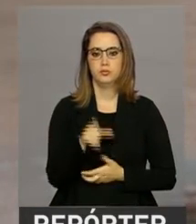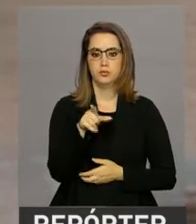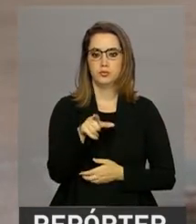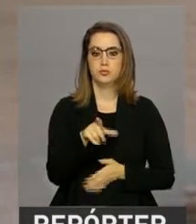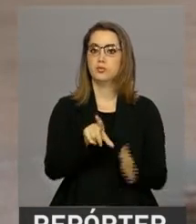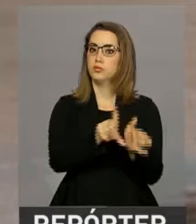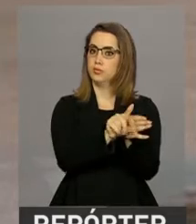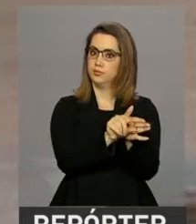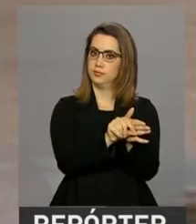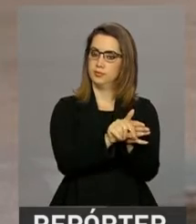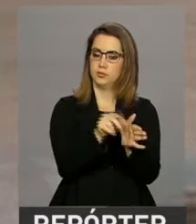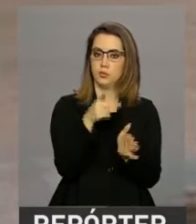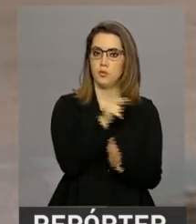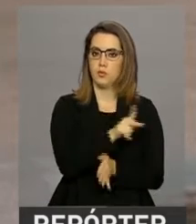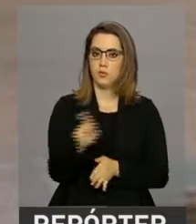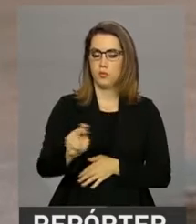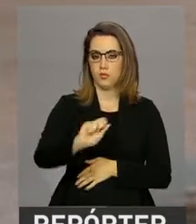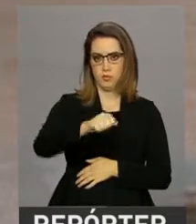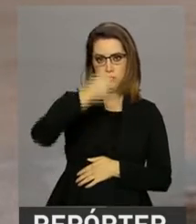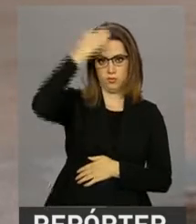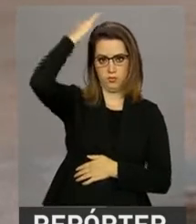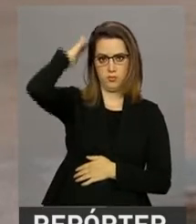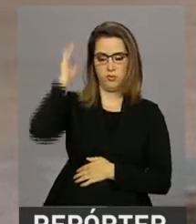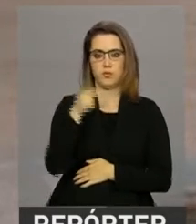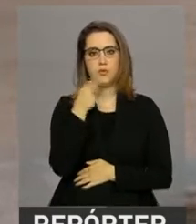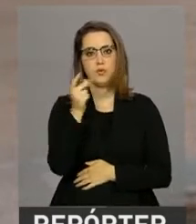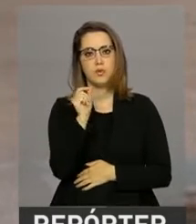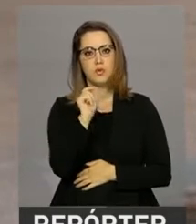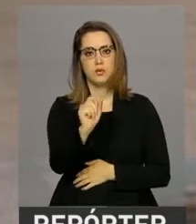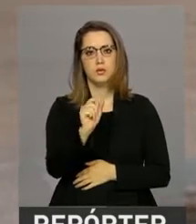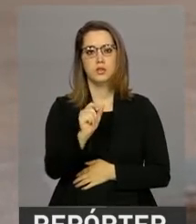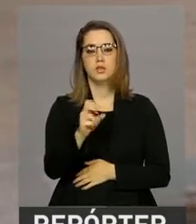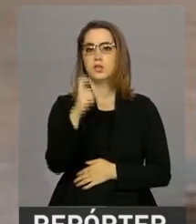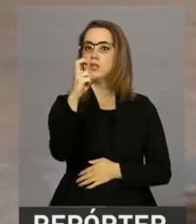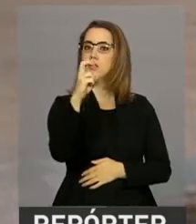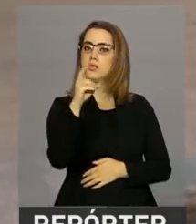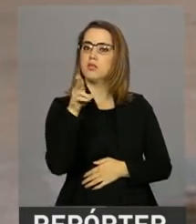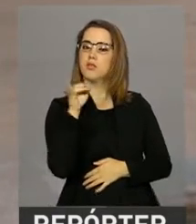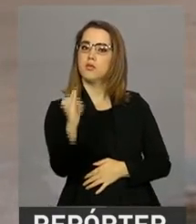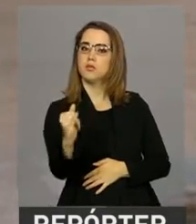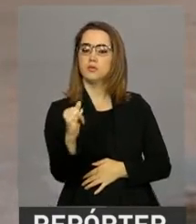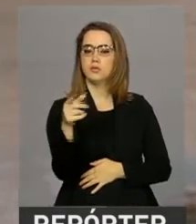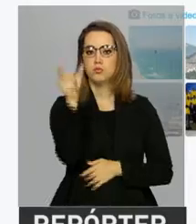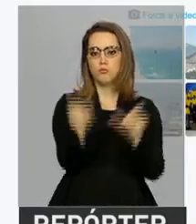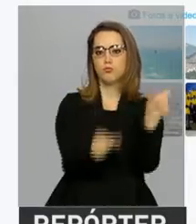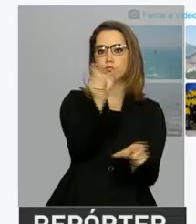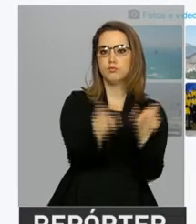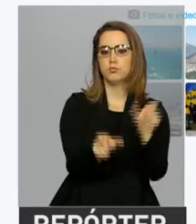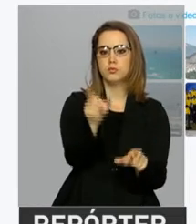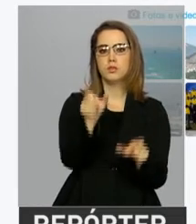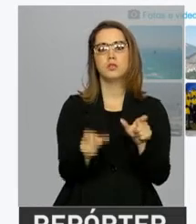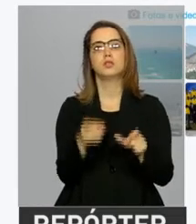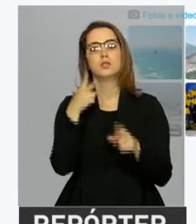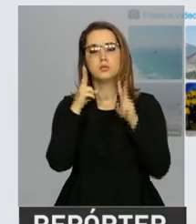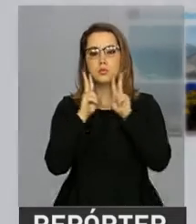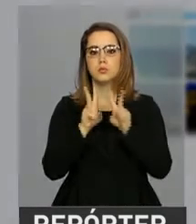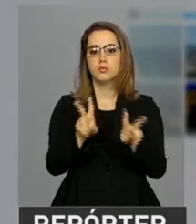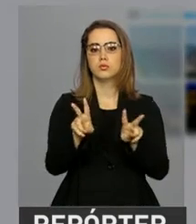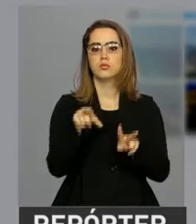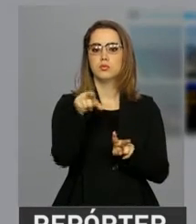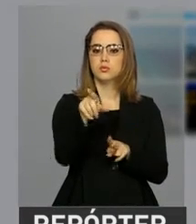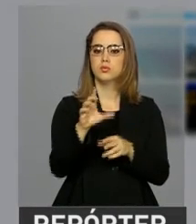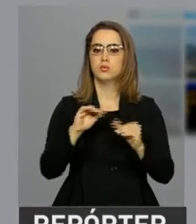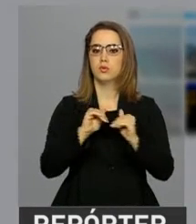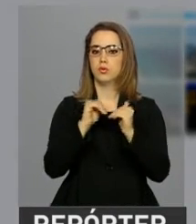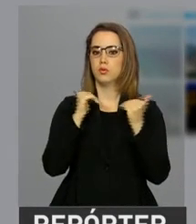redes sociais, o presidente em exercício, Michel Temer, disse que 5 bilhões de pessoas devem acompanhar a abertura dos Jogos